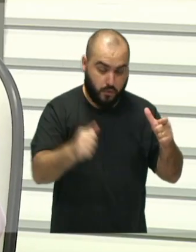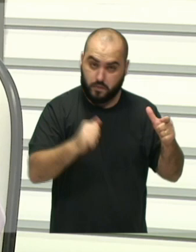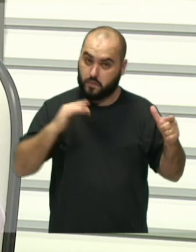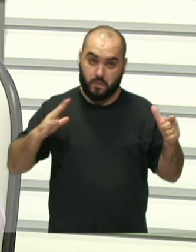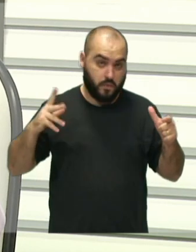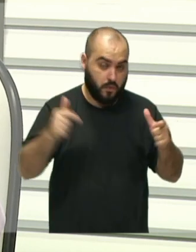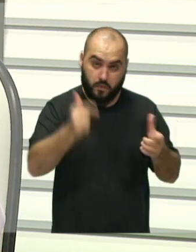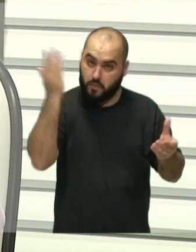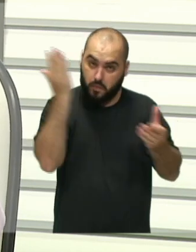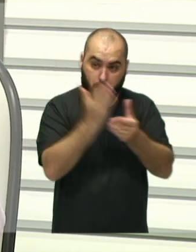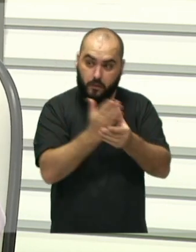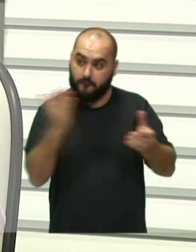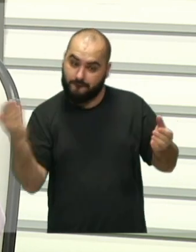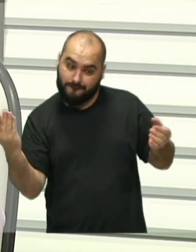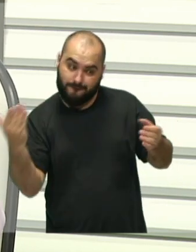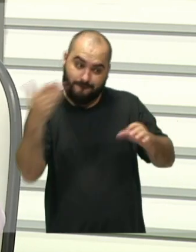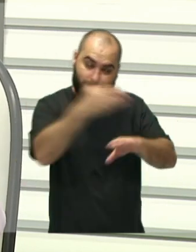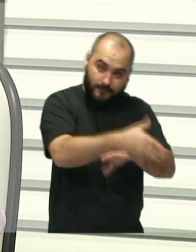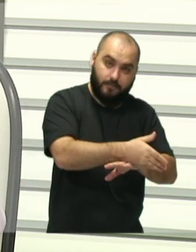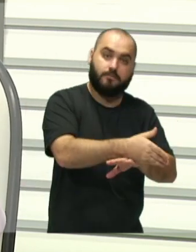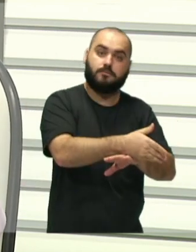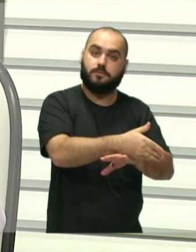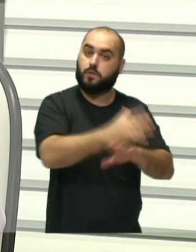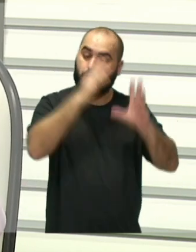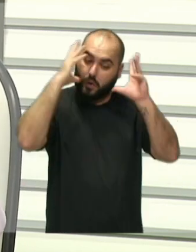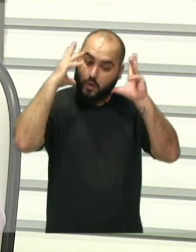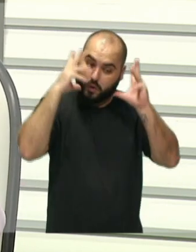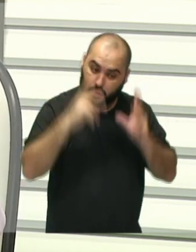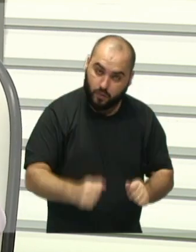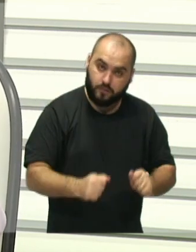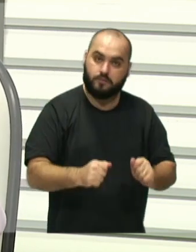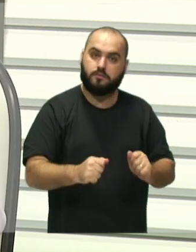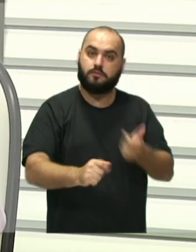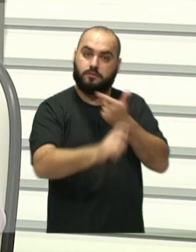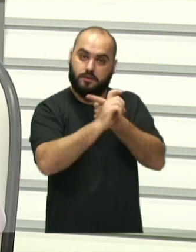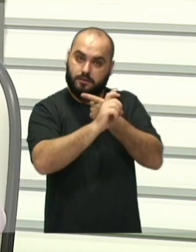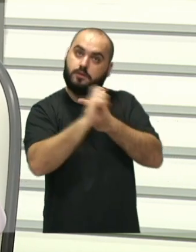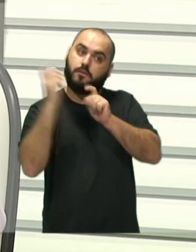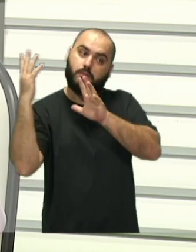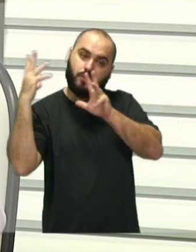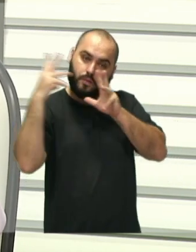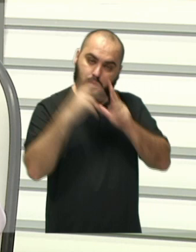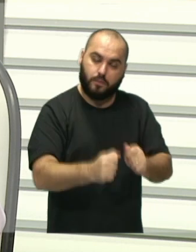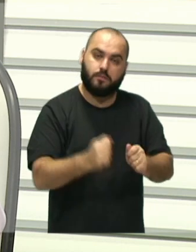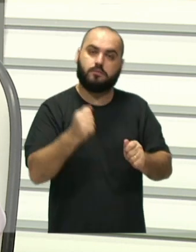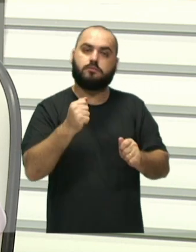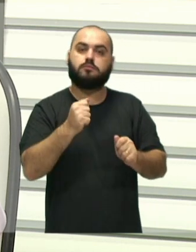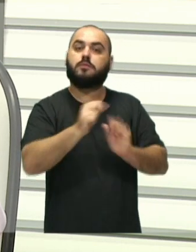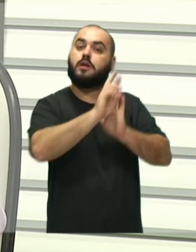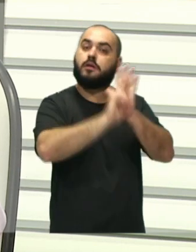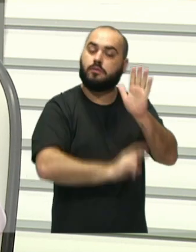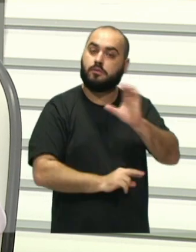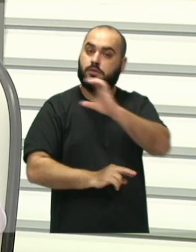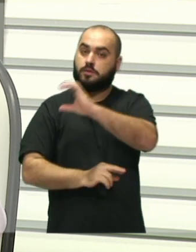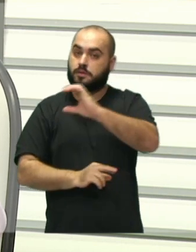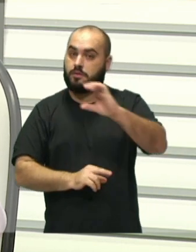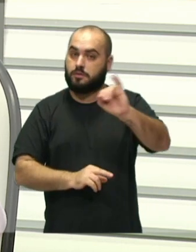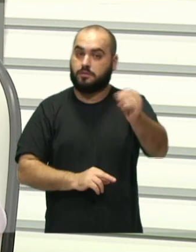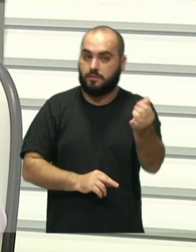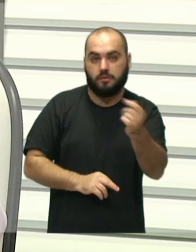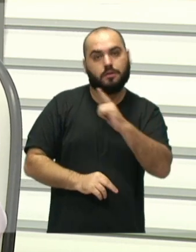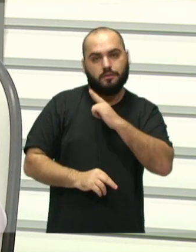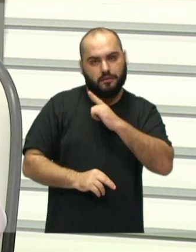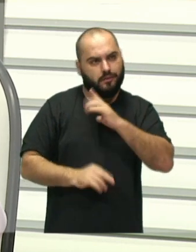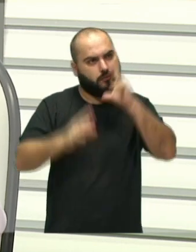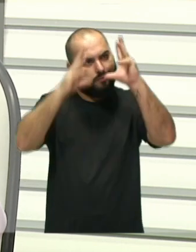ali todos não a mesmos os que vem é do próprio executivo o parecer da CTC e tem todos